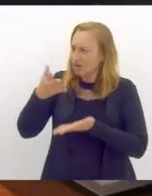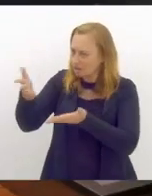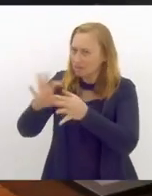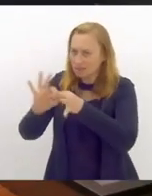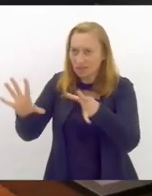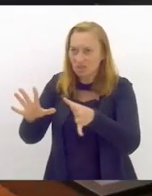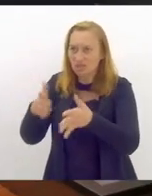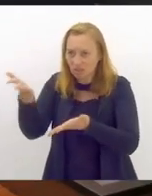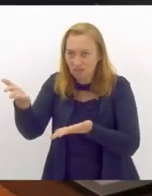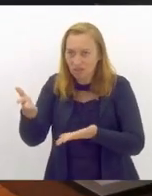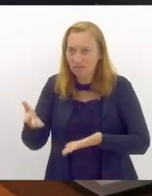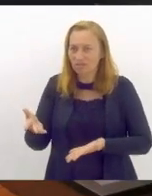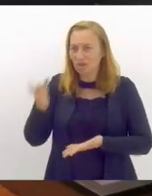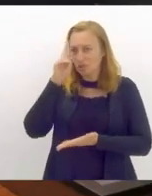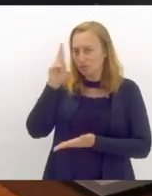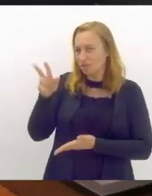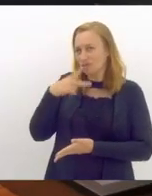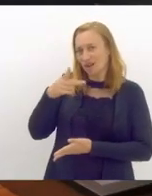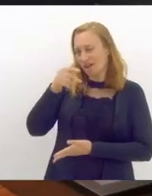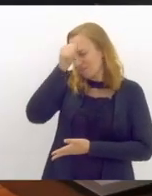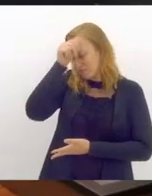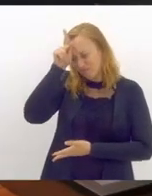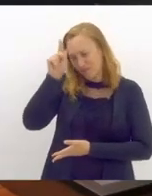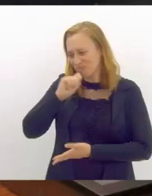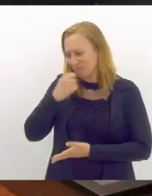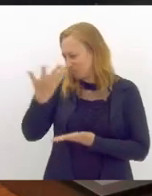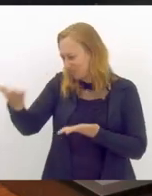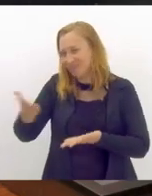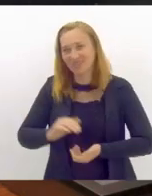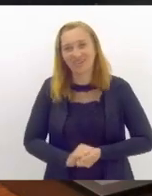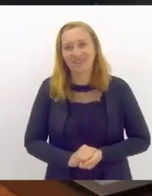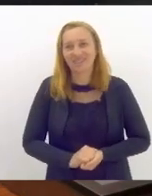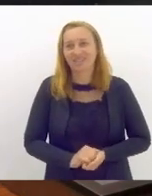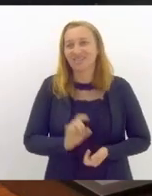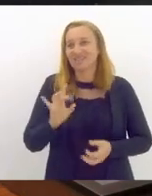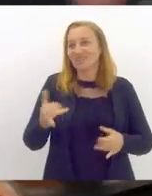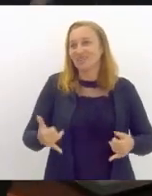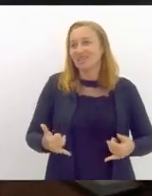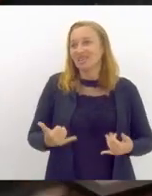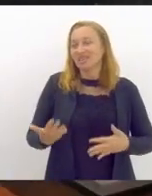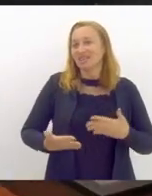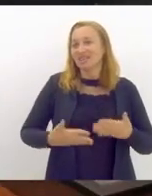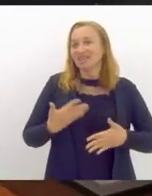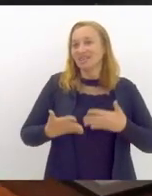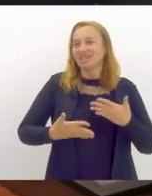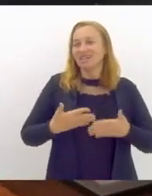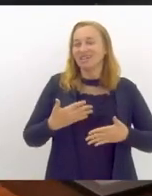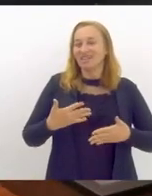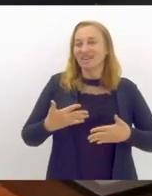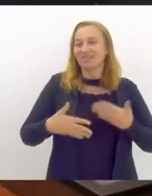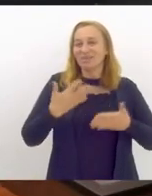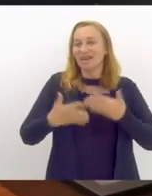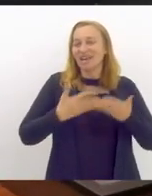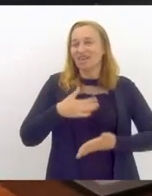se é partilhado por vossa excelência Prefeito só só enaltece a minha biografia